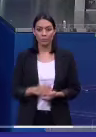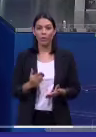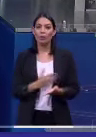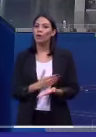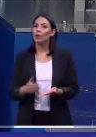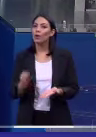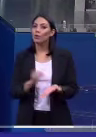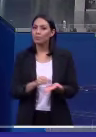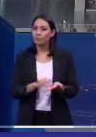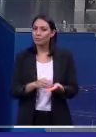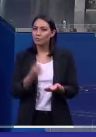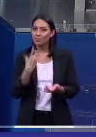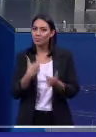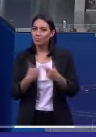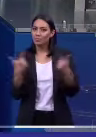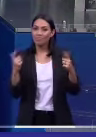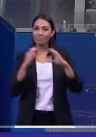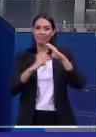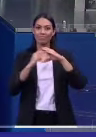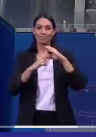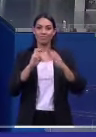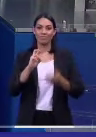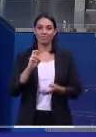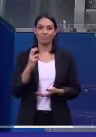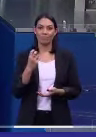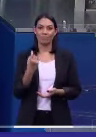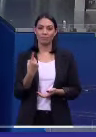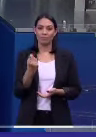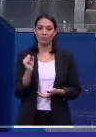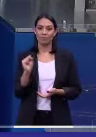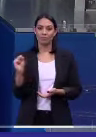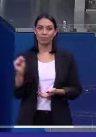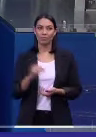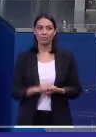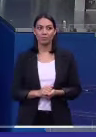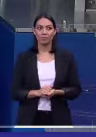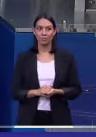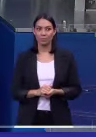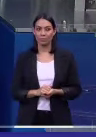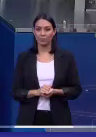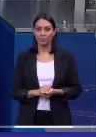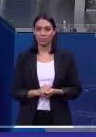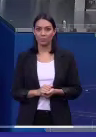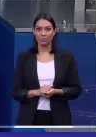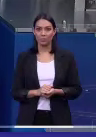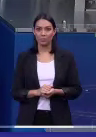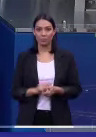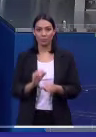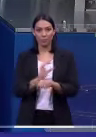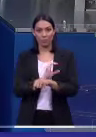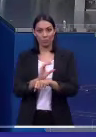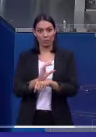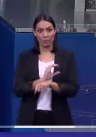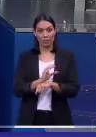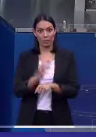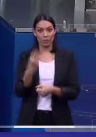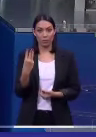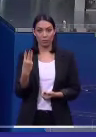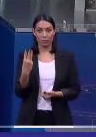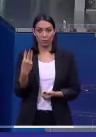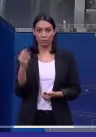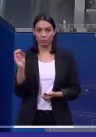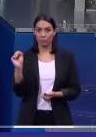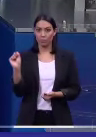boa sorte para você. Concurso 5.189 da Quina. Bola cinza, número 38. Segundo